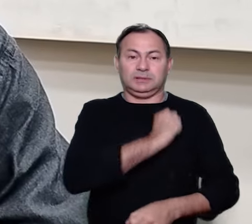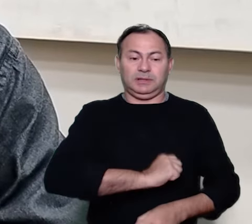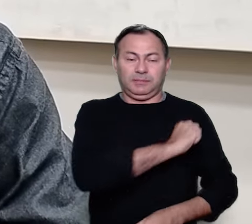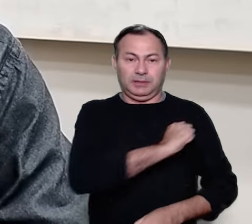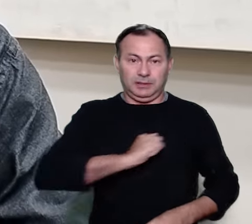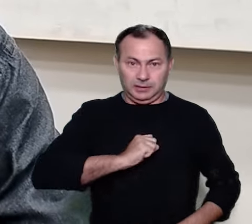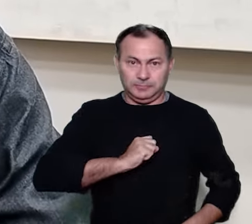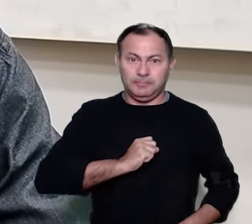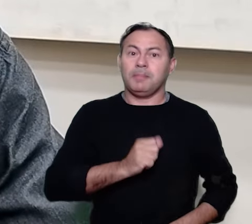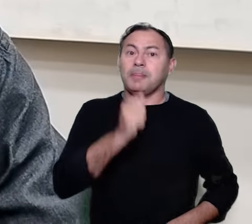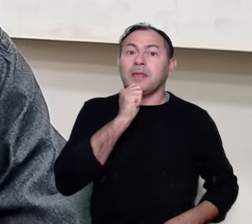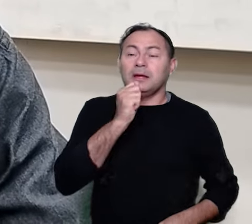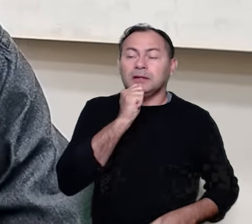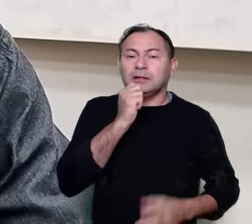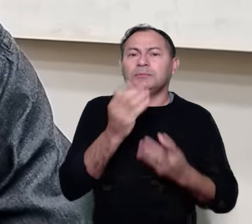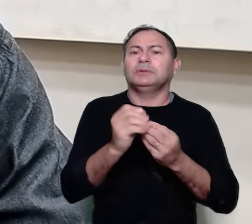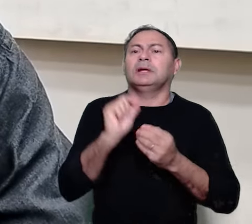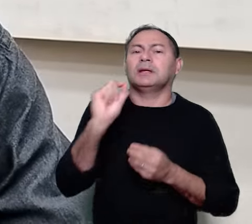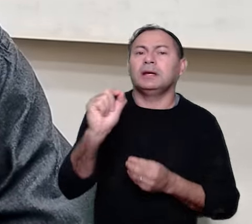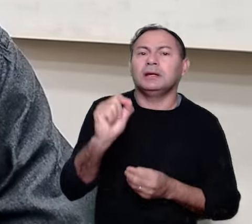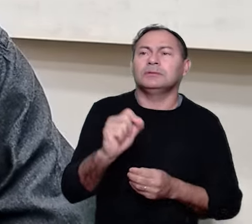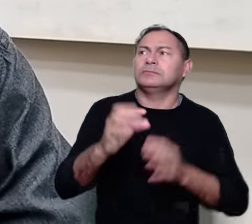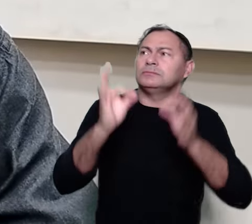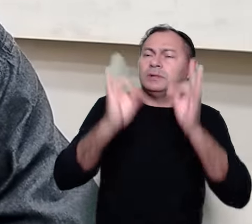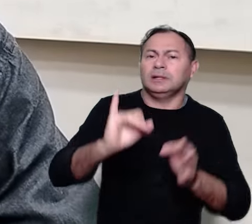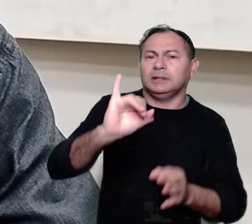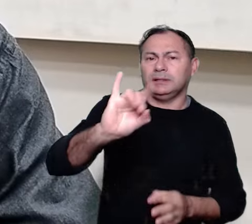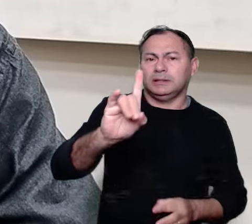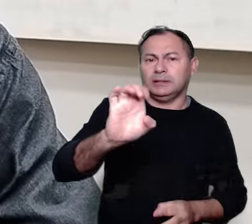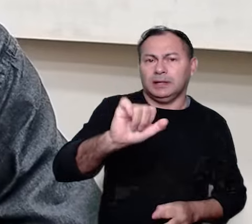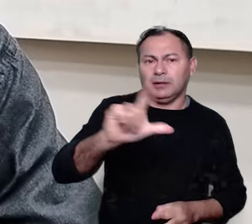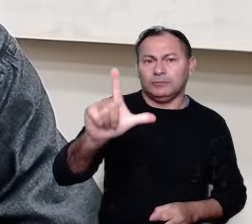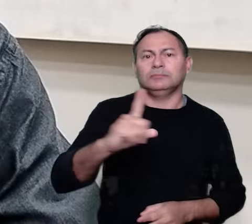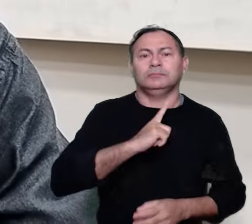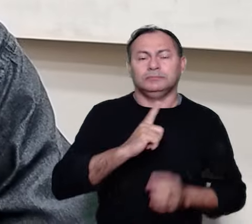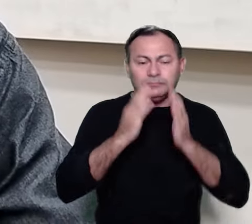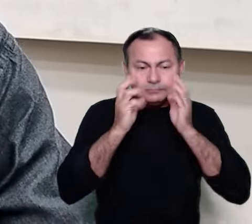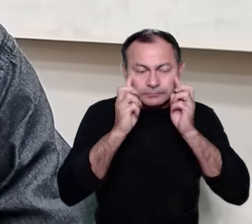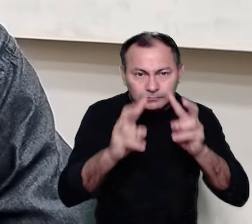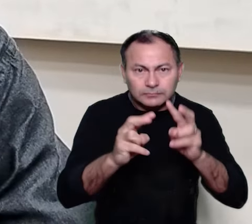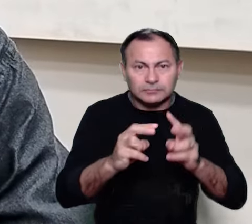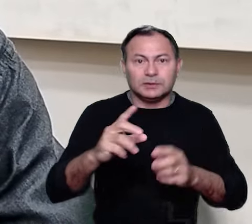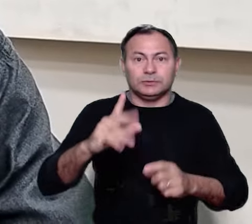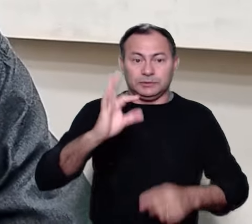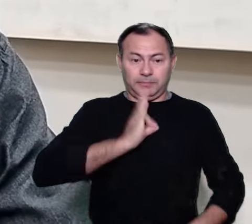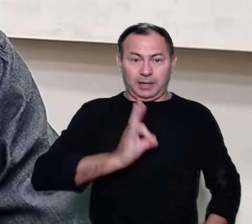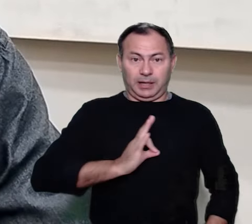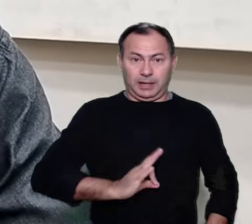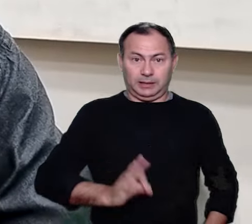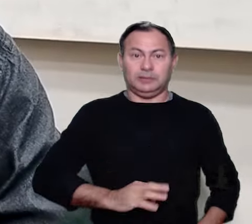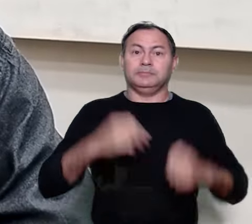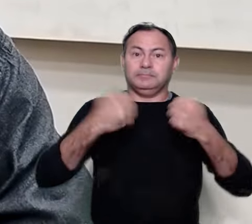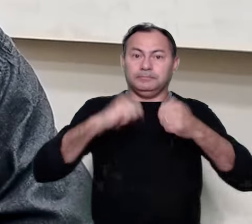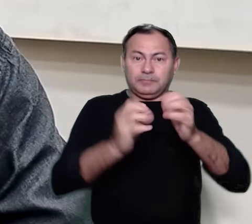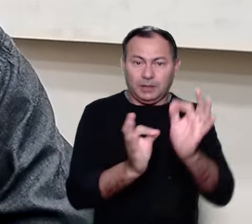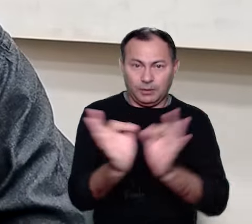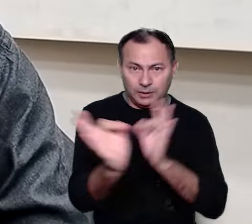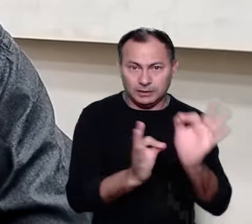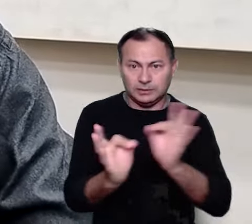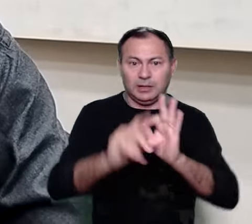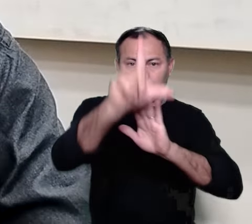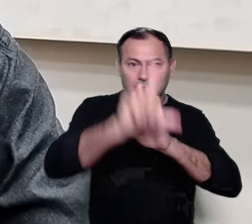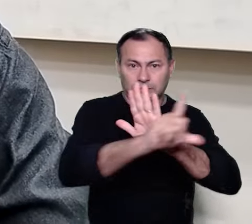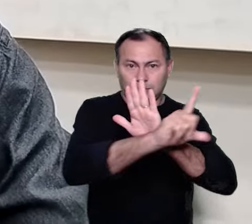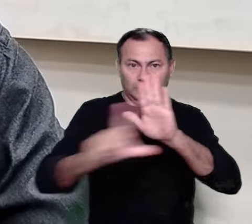seminários, ainda muito aquém do ideal, tendo em vista que os presbíteros é que